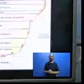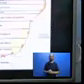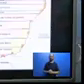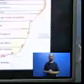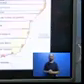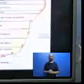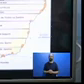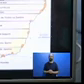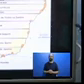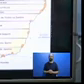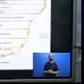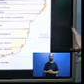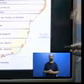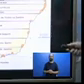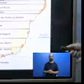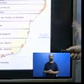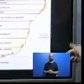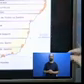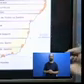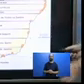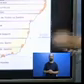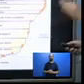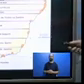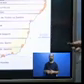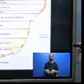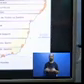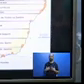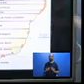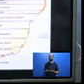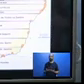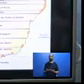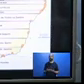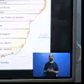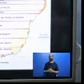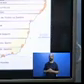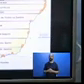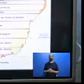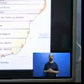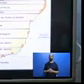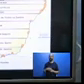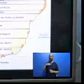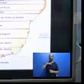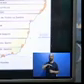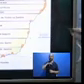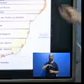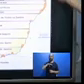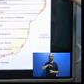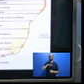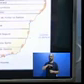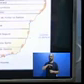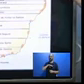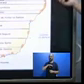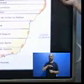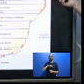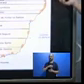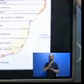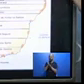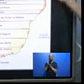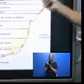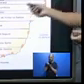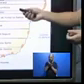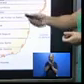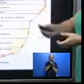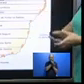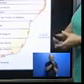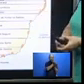Seguindo. Não satisfeitos de explorar o pau-brasil e fixarem-se nas terras descobertas,